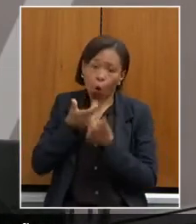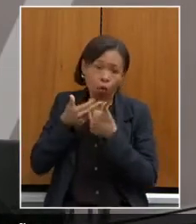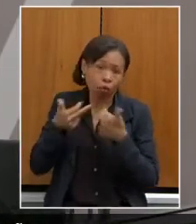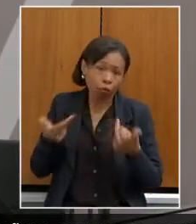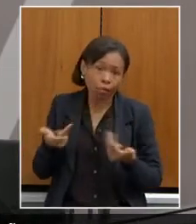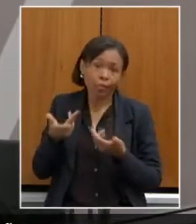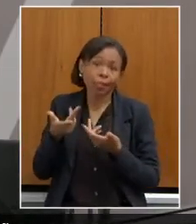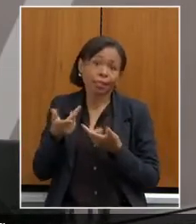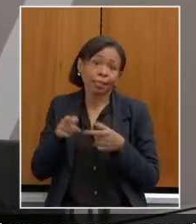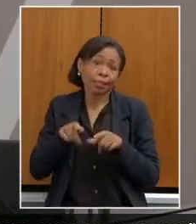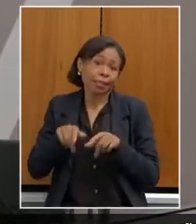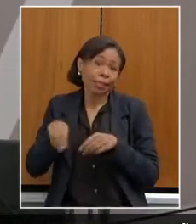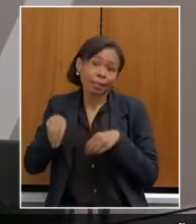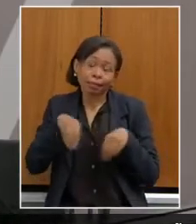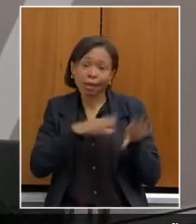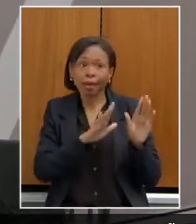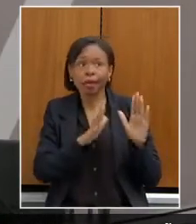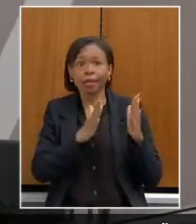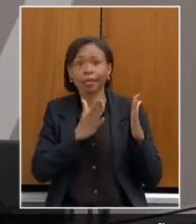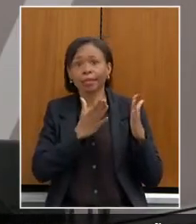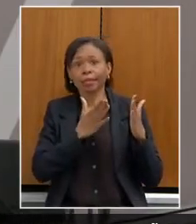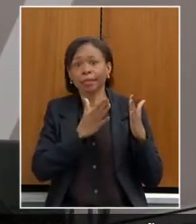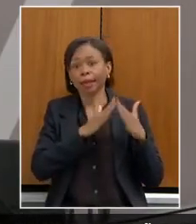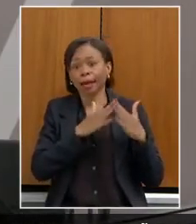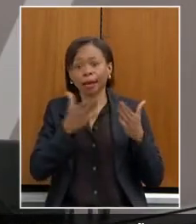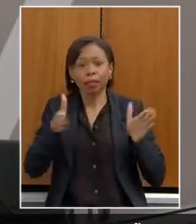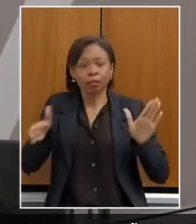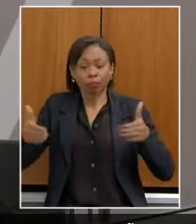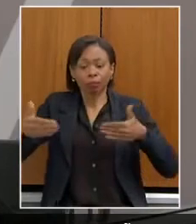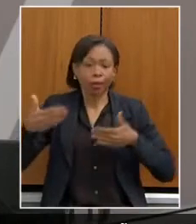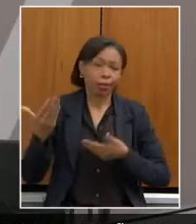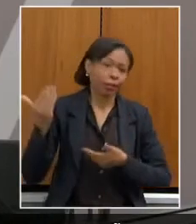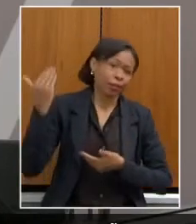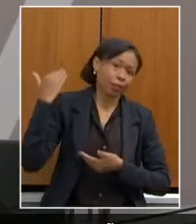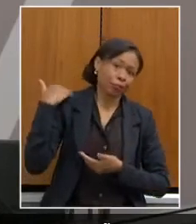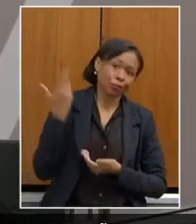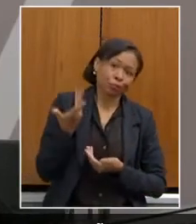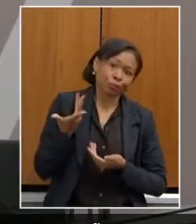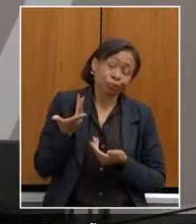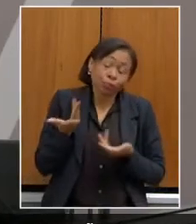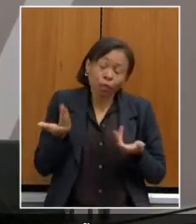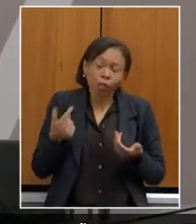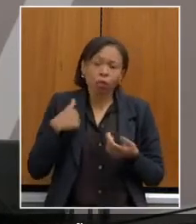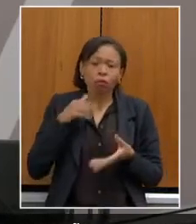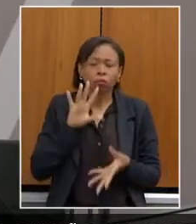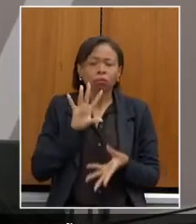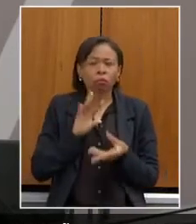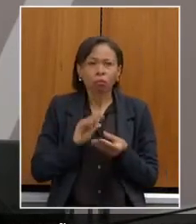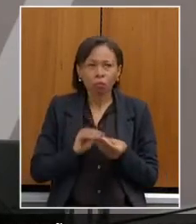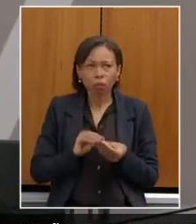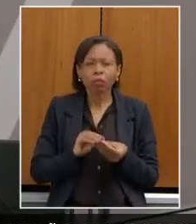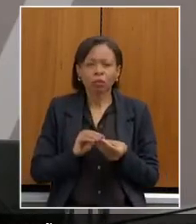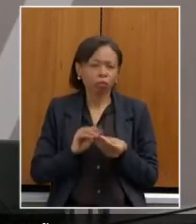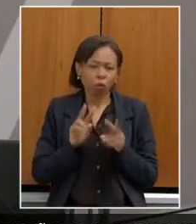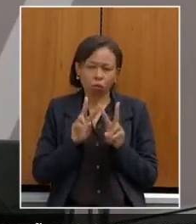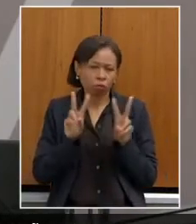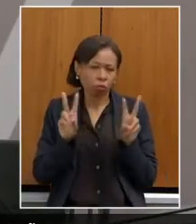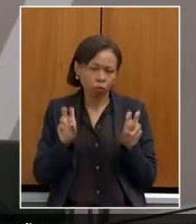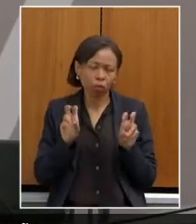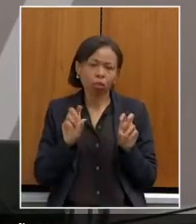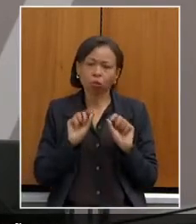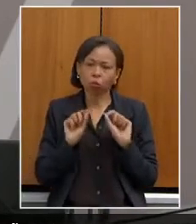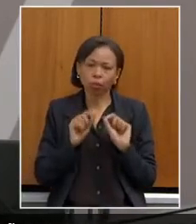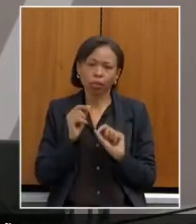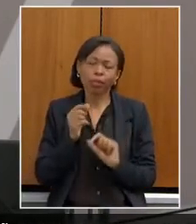medicamento então para concluir então eu estou concluindo é a nossa é nesse sentido mesmo a importância